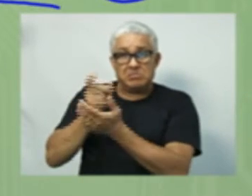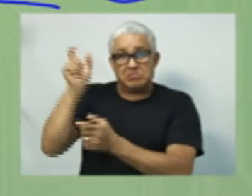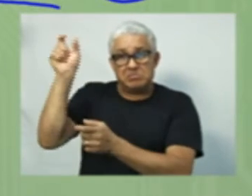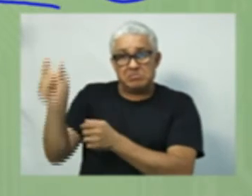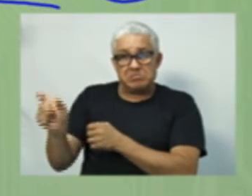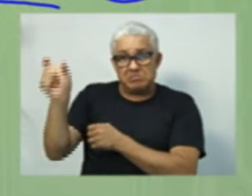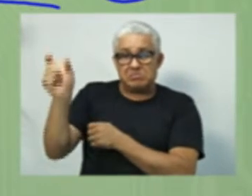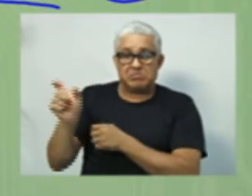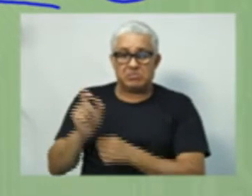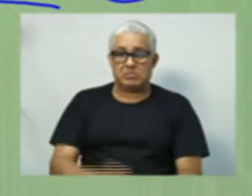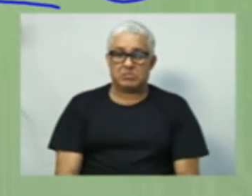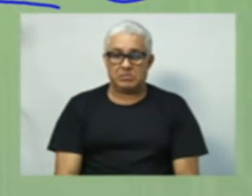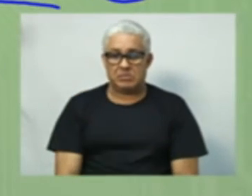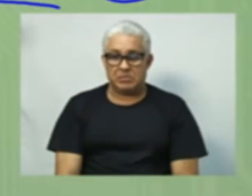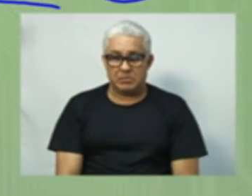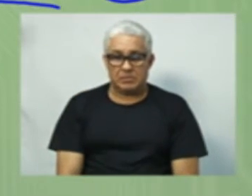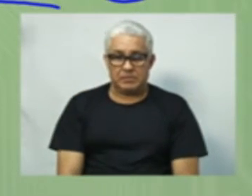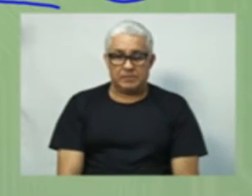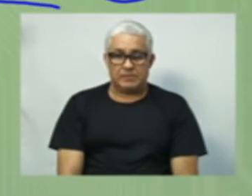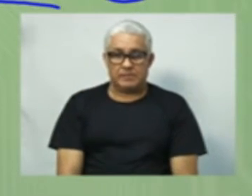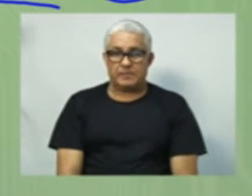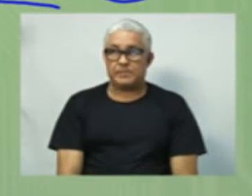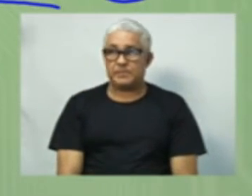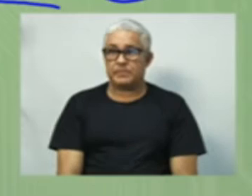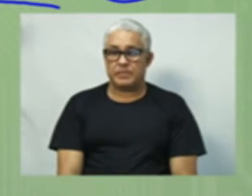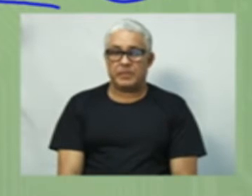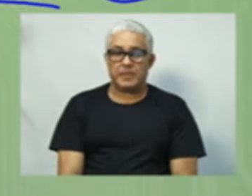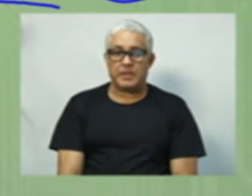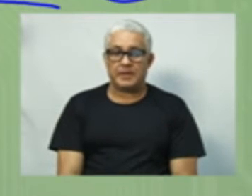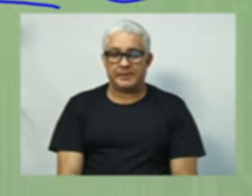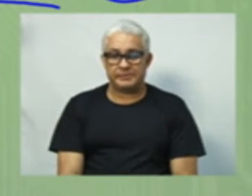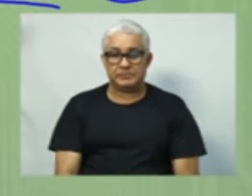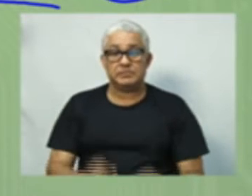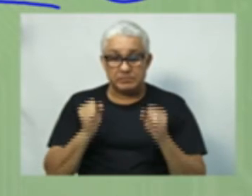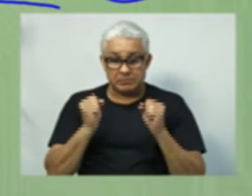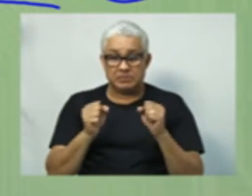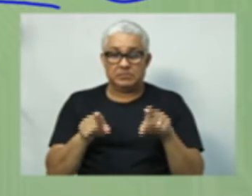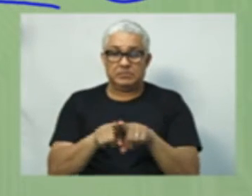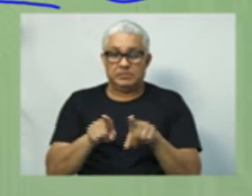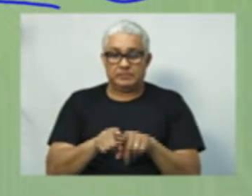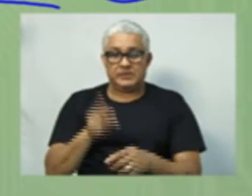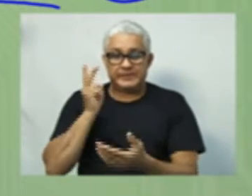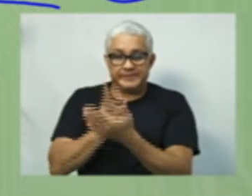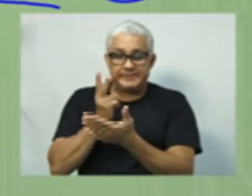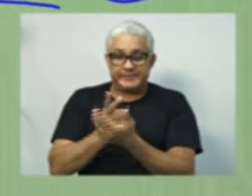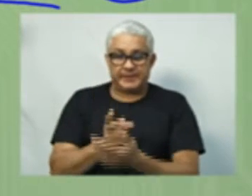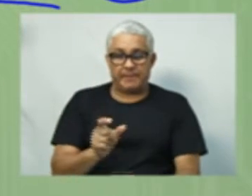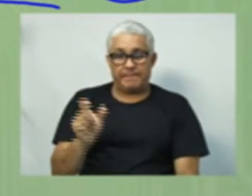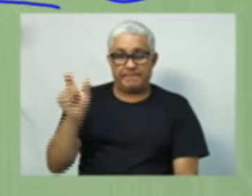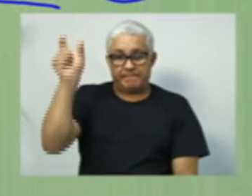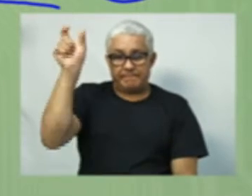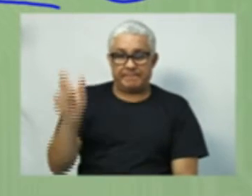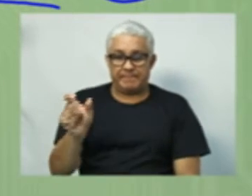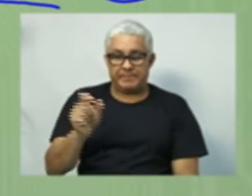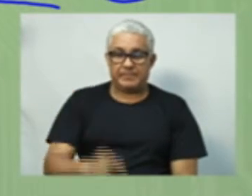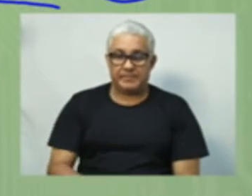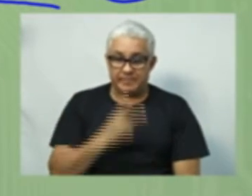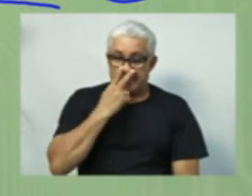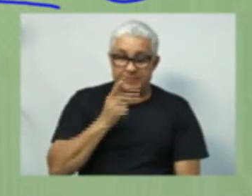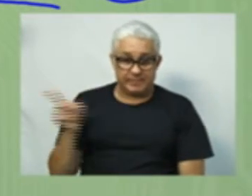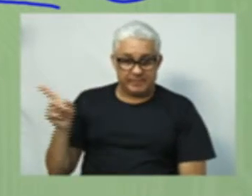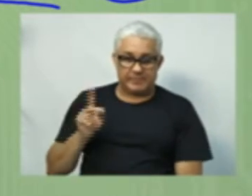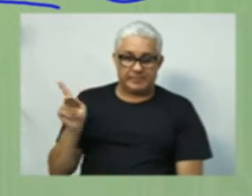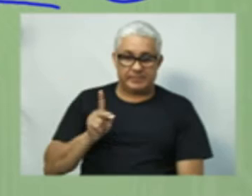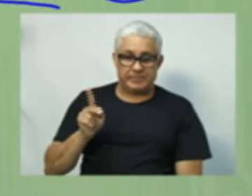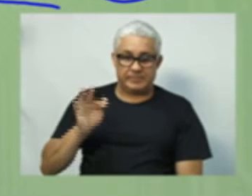Fazer uma carinha aqui, uma boquinha, fazer um cabelinho para ficar mais bonitinho. Pode ser a mesma pessoa. Tá parecendo até a professora Fernanda, né? Vou botar